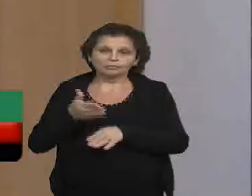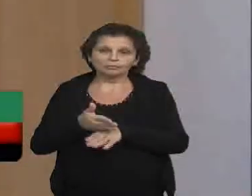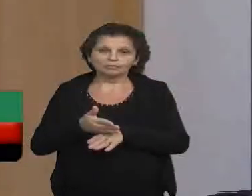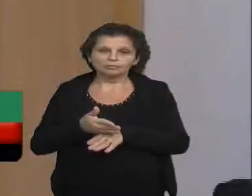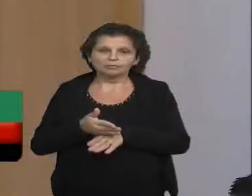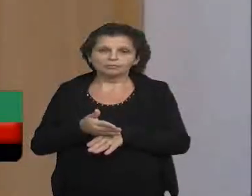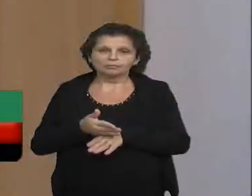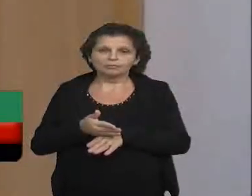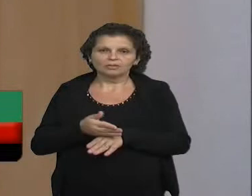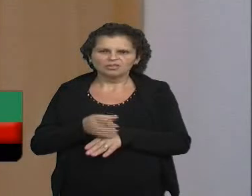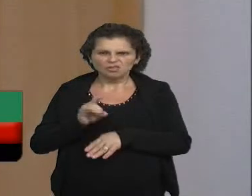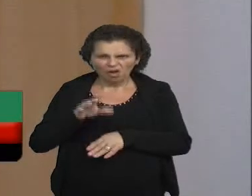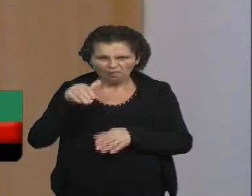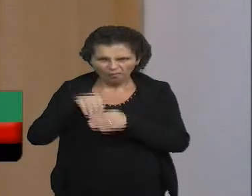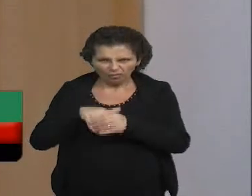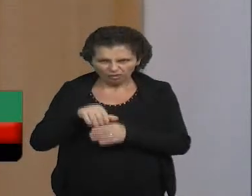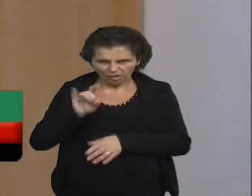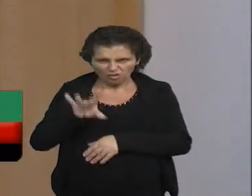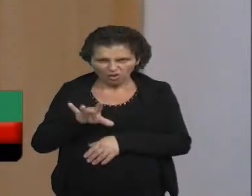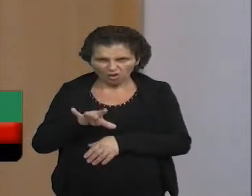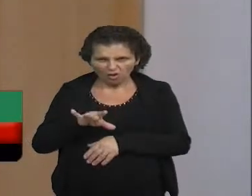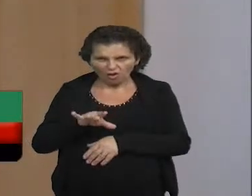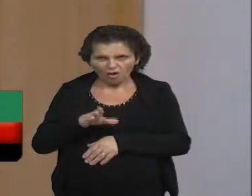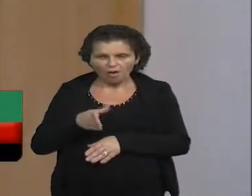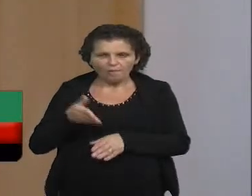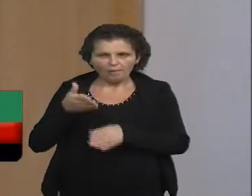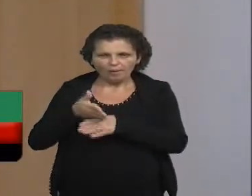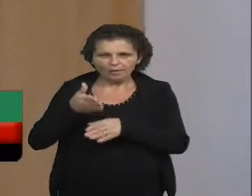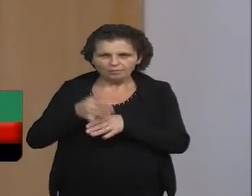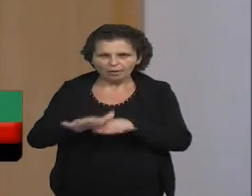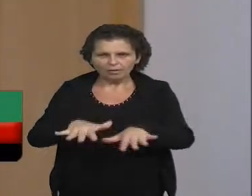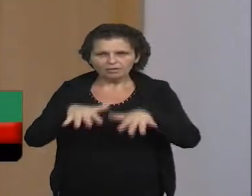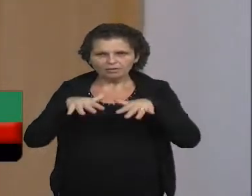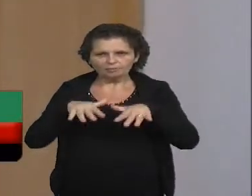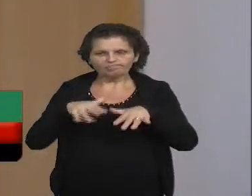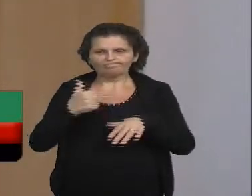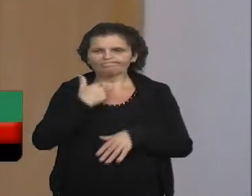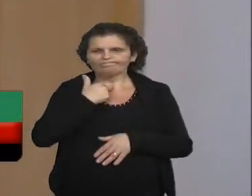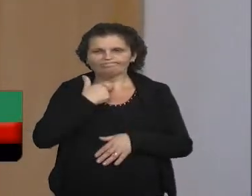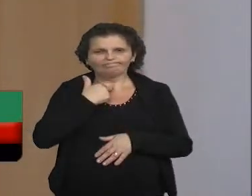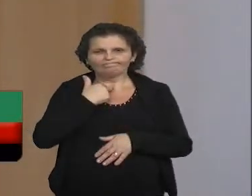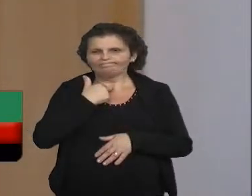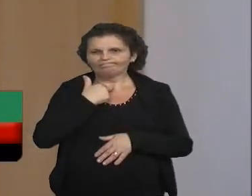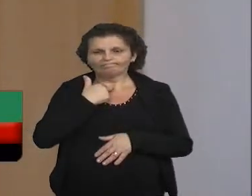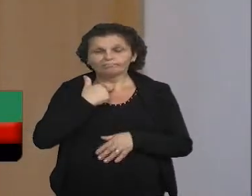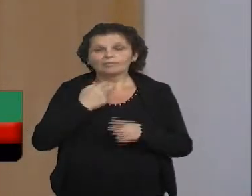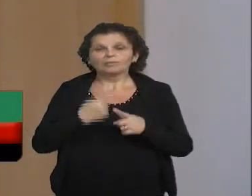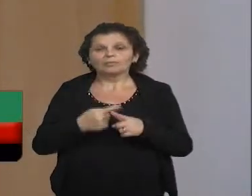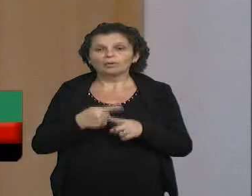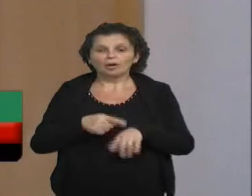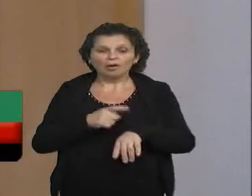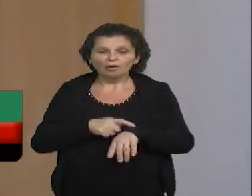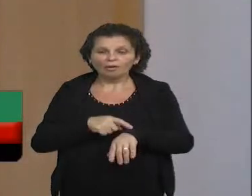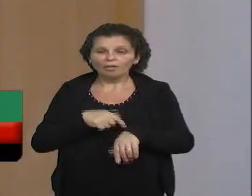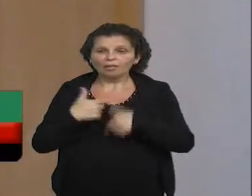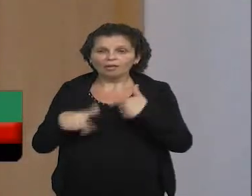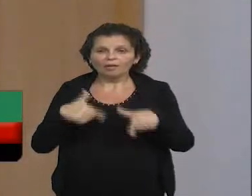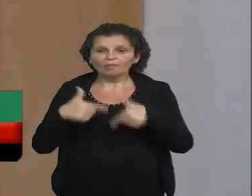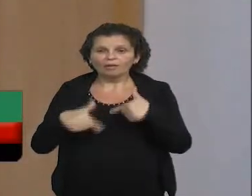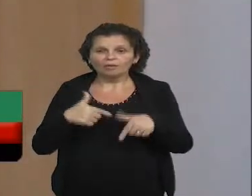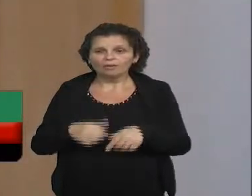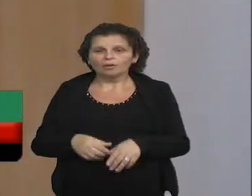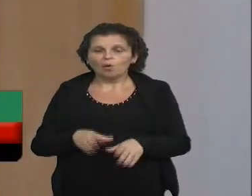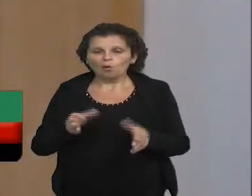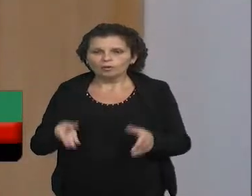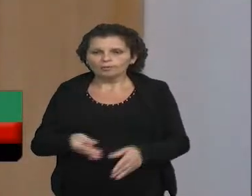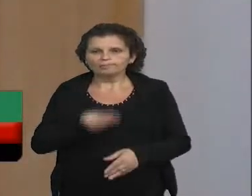então, para votar na gente. Mas, para estar na sessão, infelizmente, não participa, porque hoje vocês acabaram de calar o